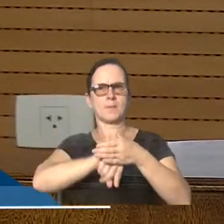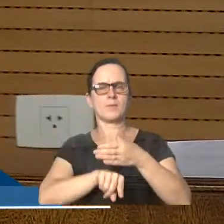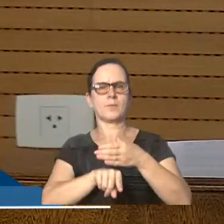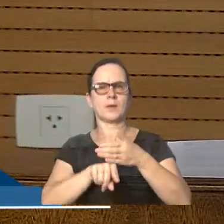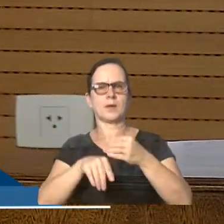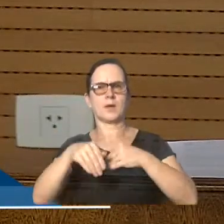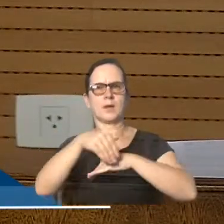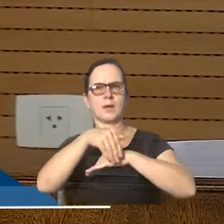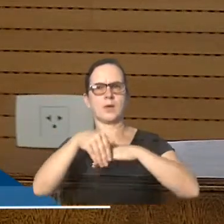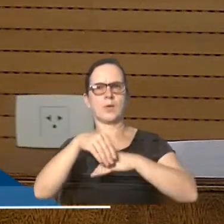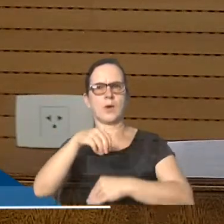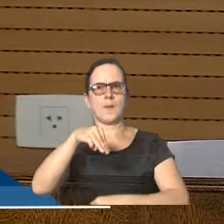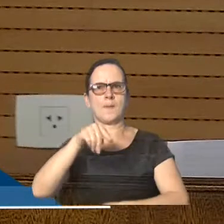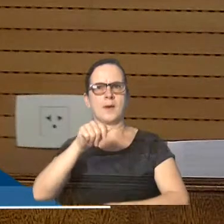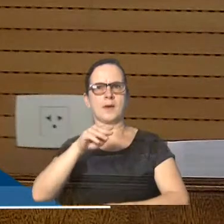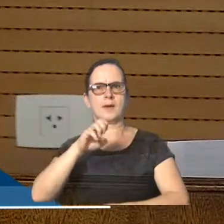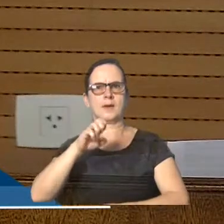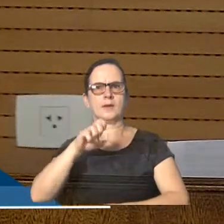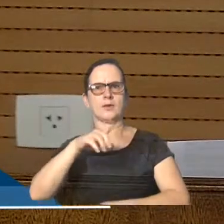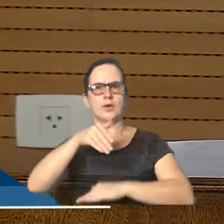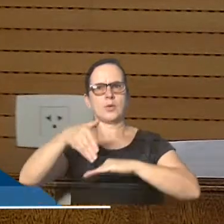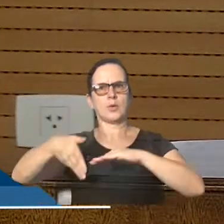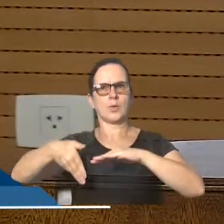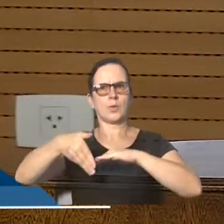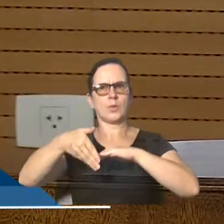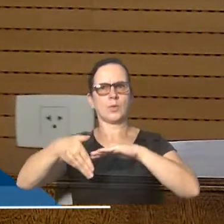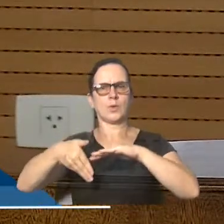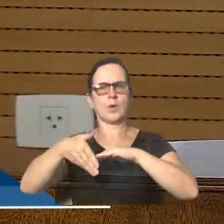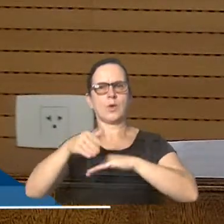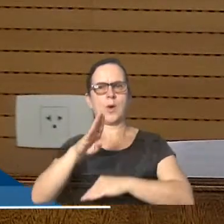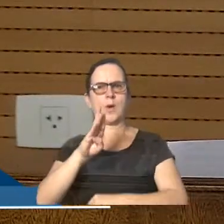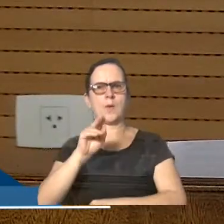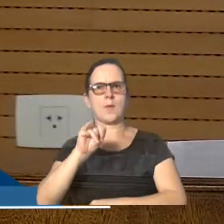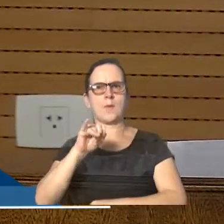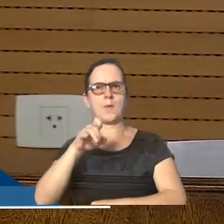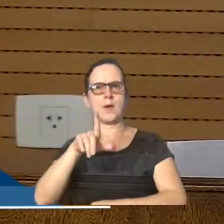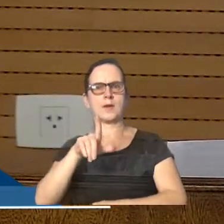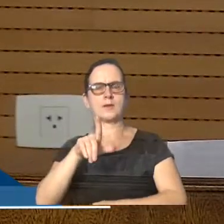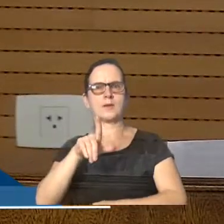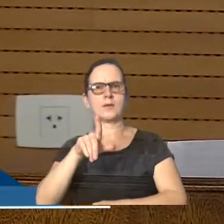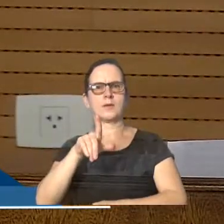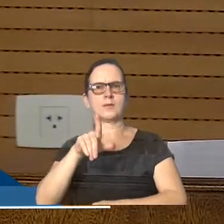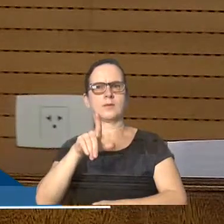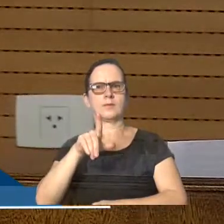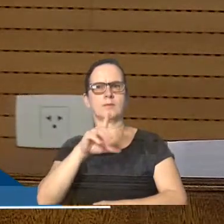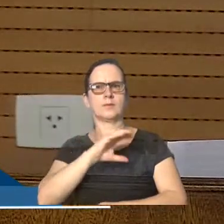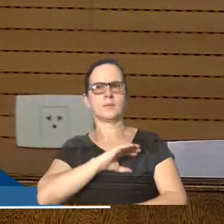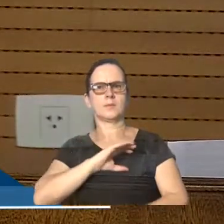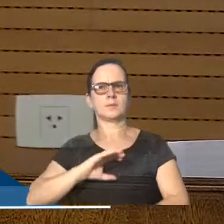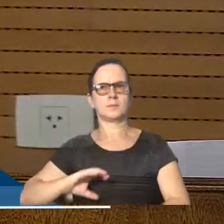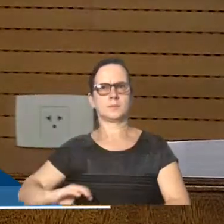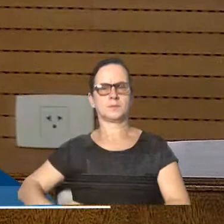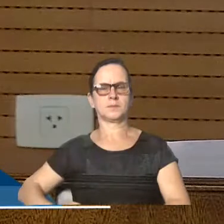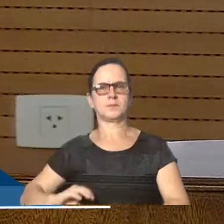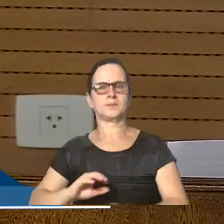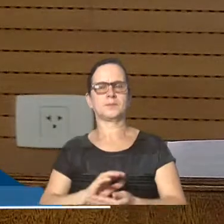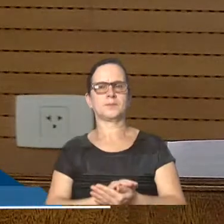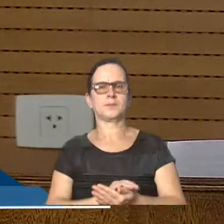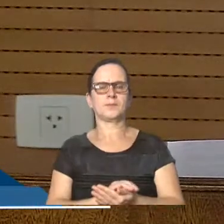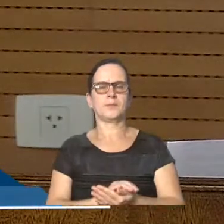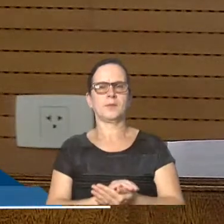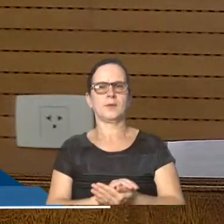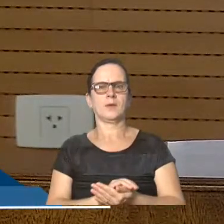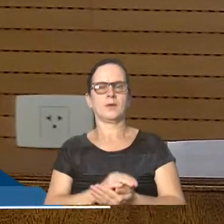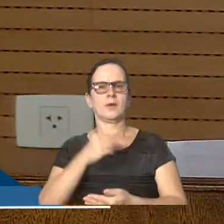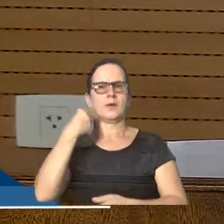da rua Marechal Floriano Peixoto, na esquina com a rua Brasil para Cristo. Em caminhos. Do vereador Joemerson